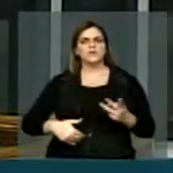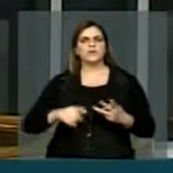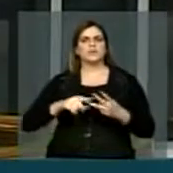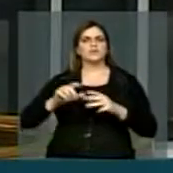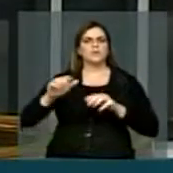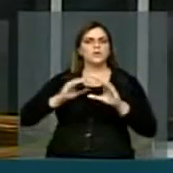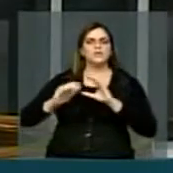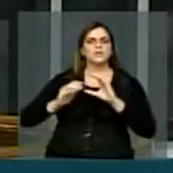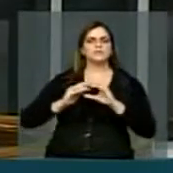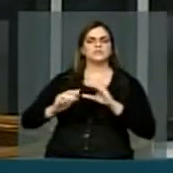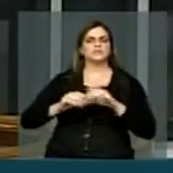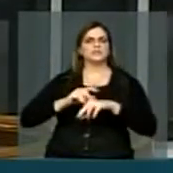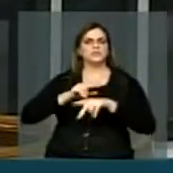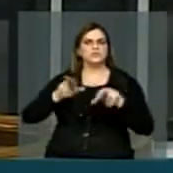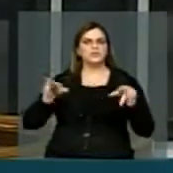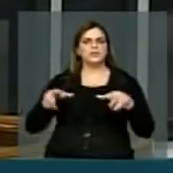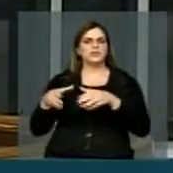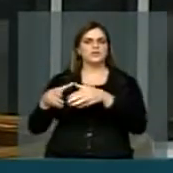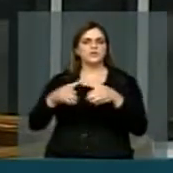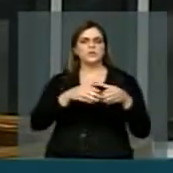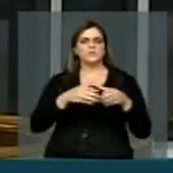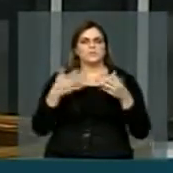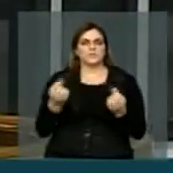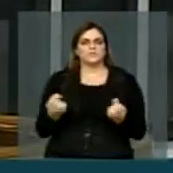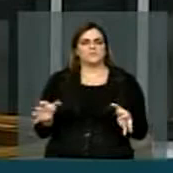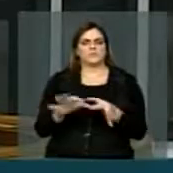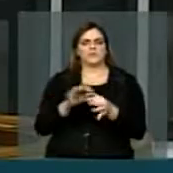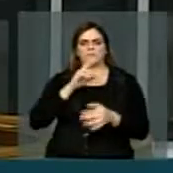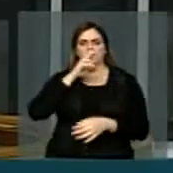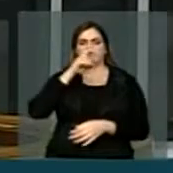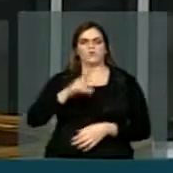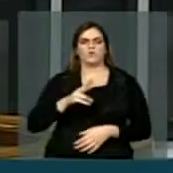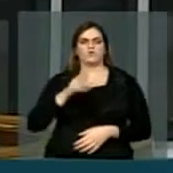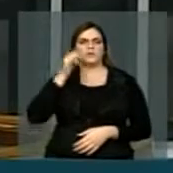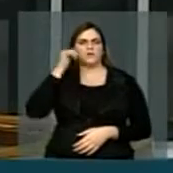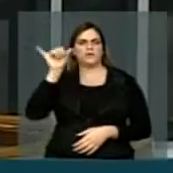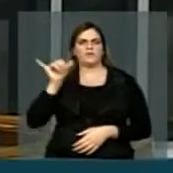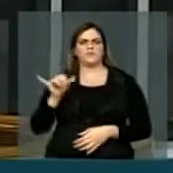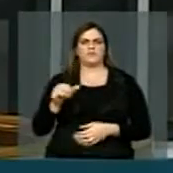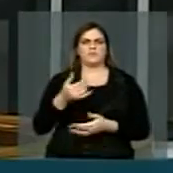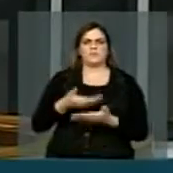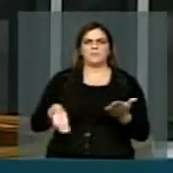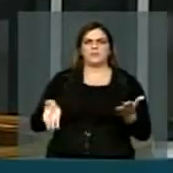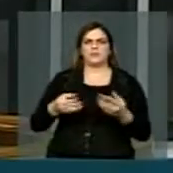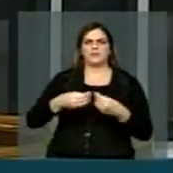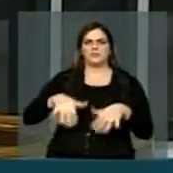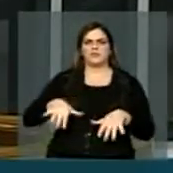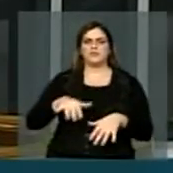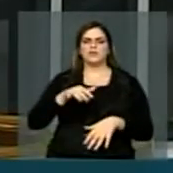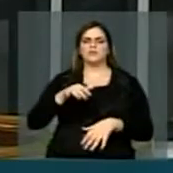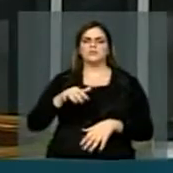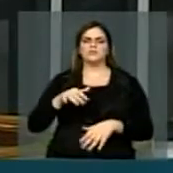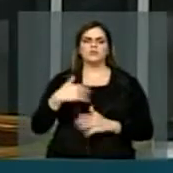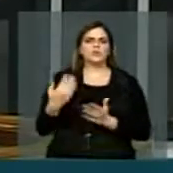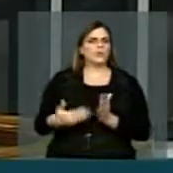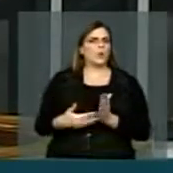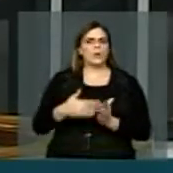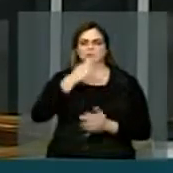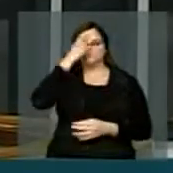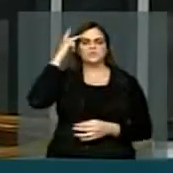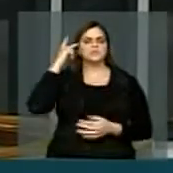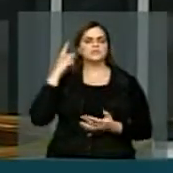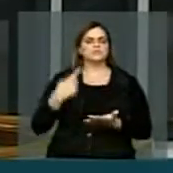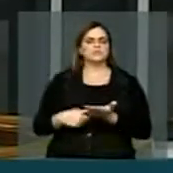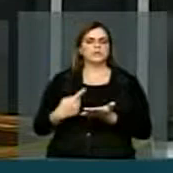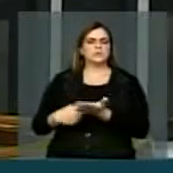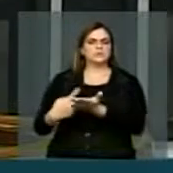organismos multilaterais, juntando forças e evitando desperdício, comprometendo todos com